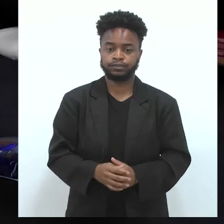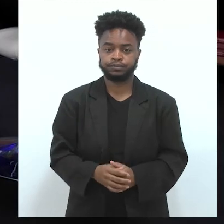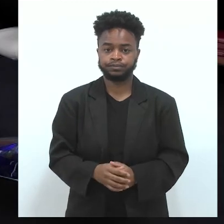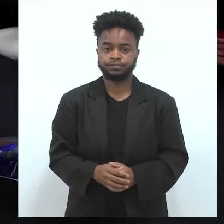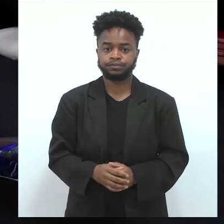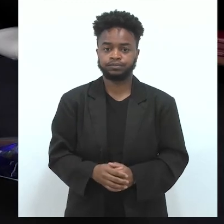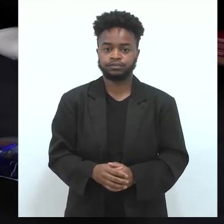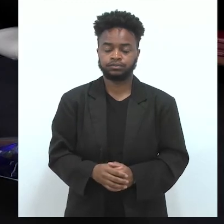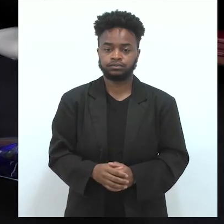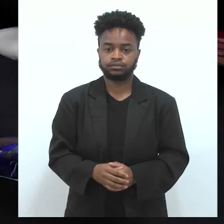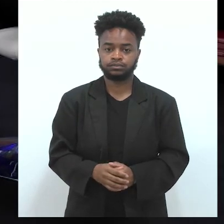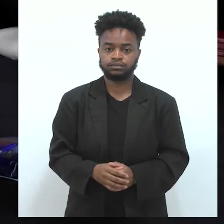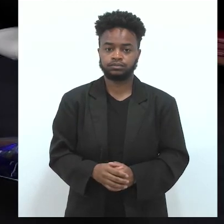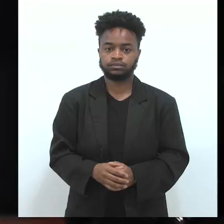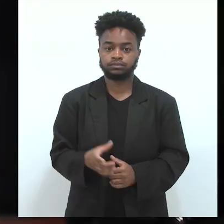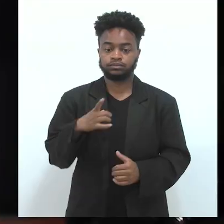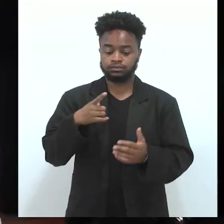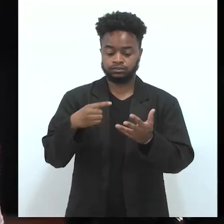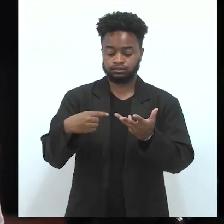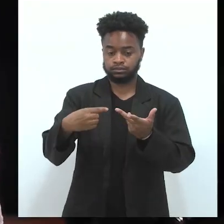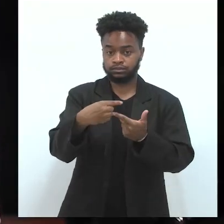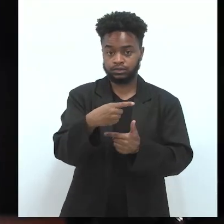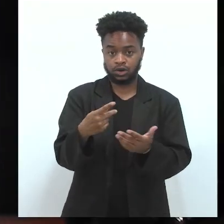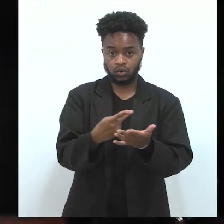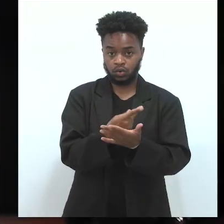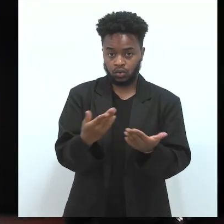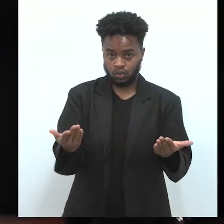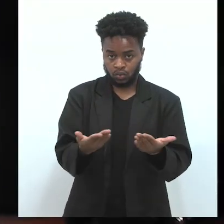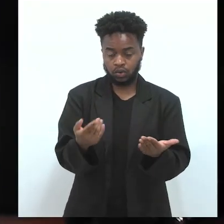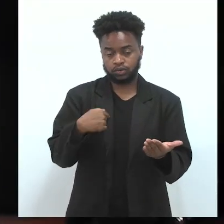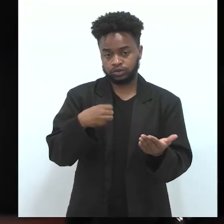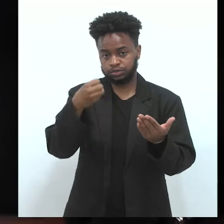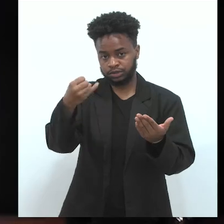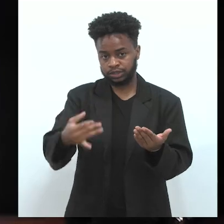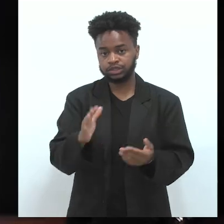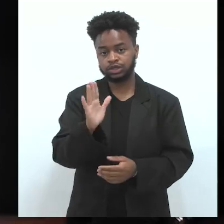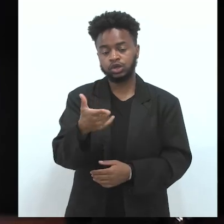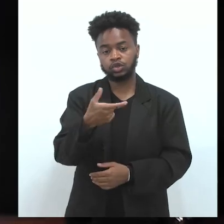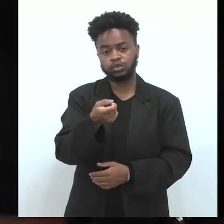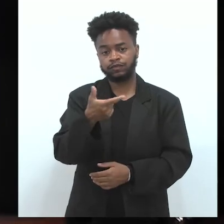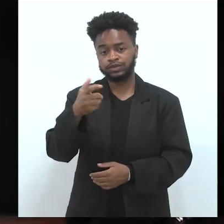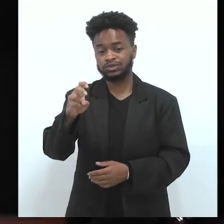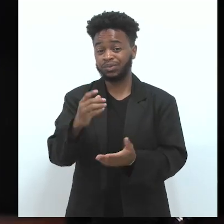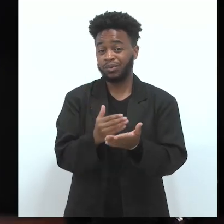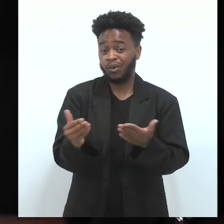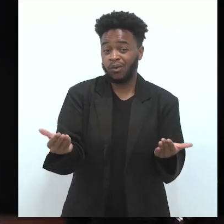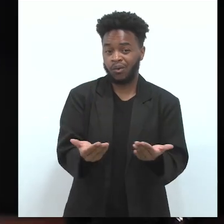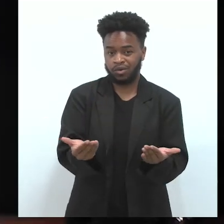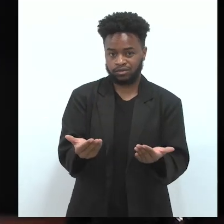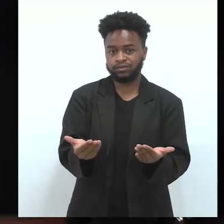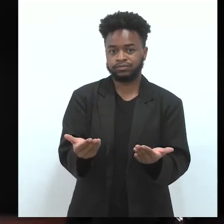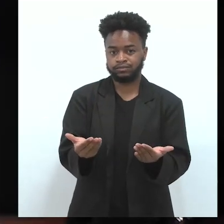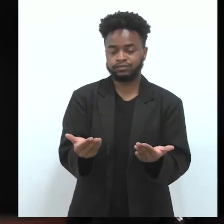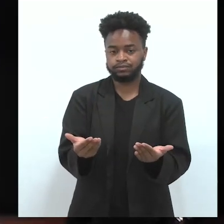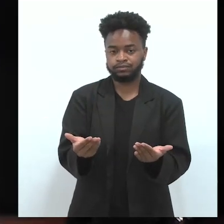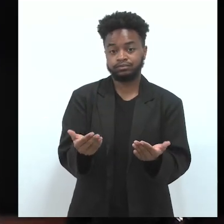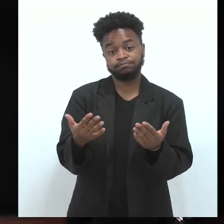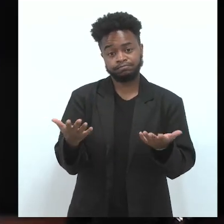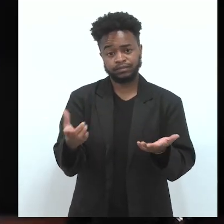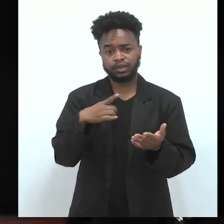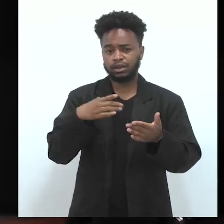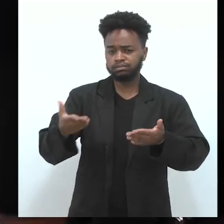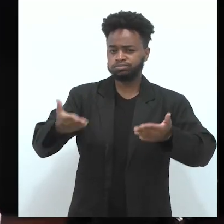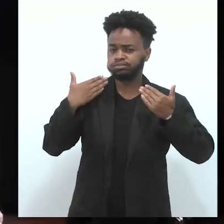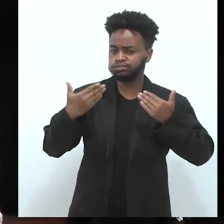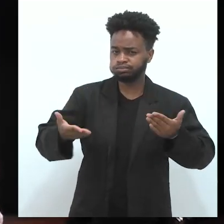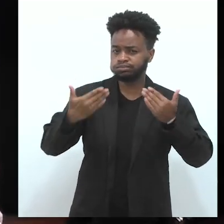né? Diante desse cenário que a gente está vivendo hoje, como eu falei também no bloco anterior, 2025 mal começou, né, gente? A gente está aí